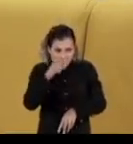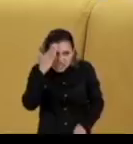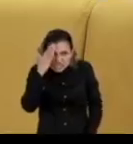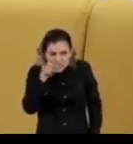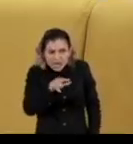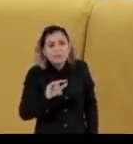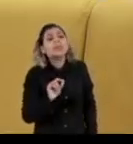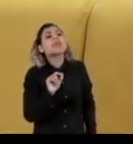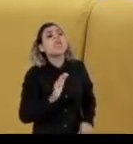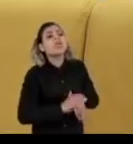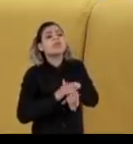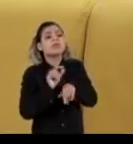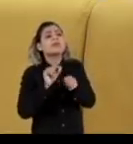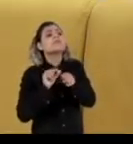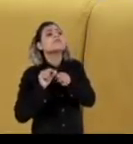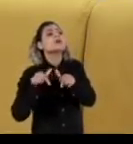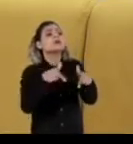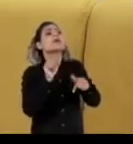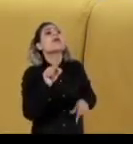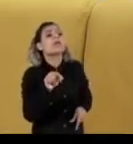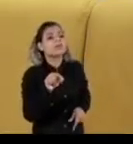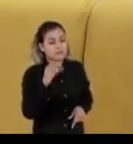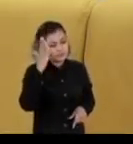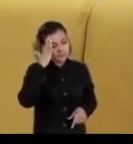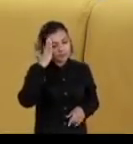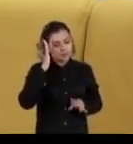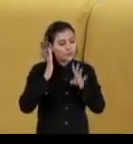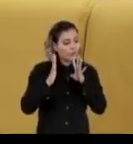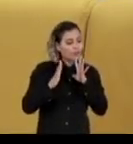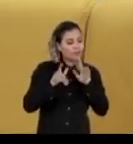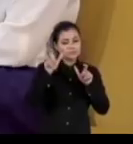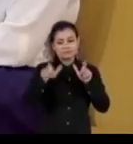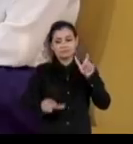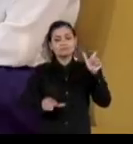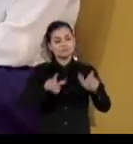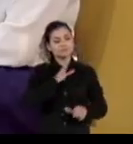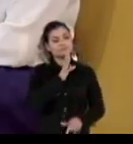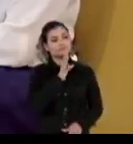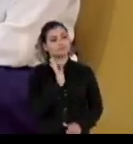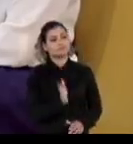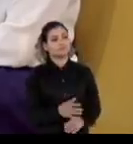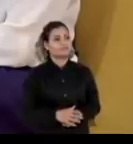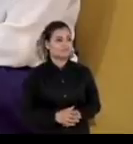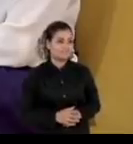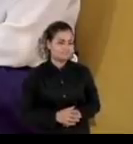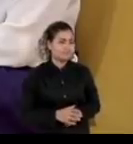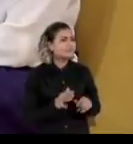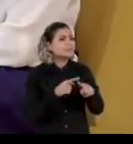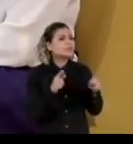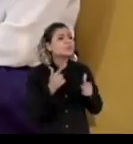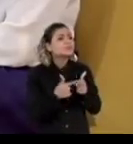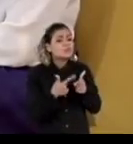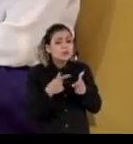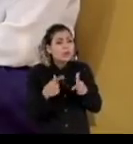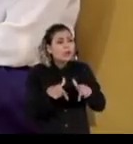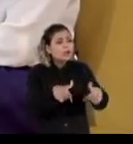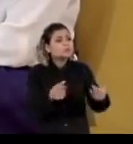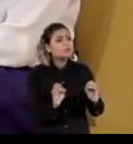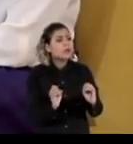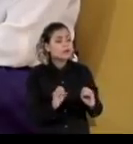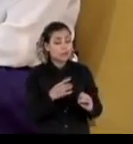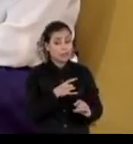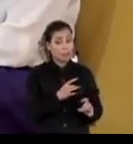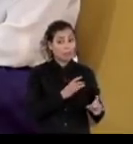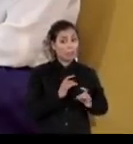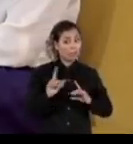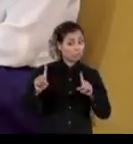o autor de bullying tem feito é algo de desrespeito, eles dizem sim. Só que qual é o problema? Por que eles não agem? Ou porque eu tenho medo